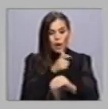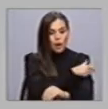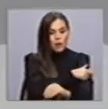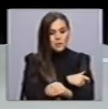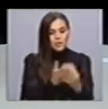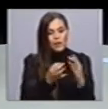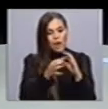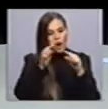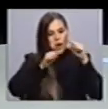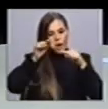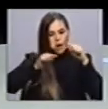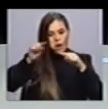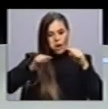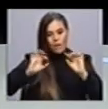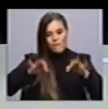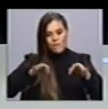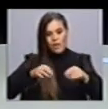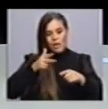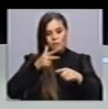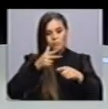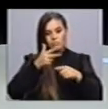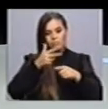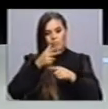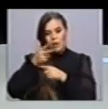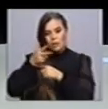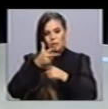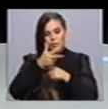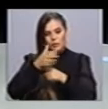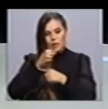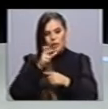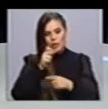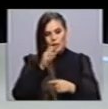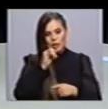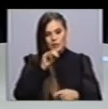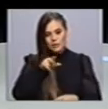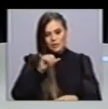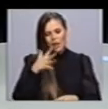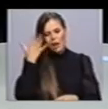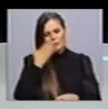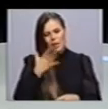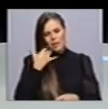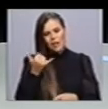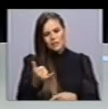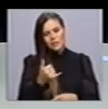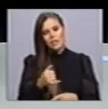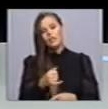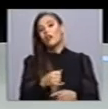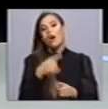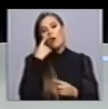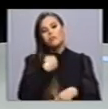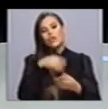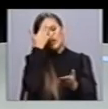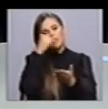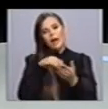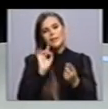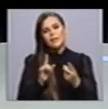termos pictóricos o fim da missão Cassini, e nós, nas próximas semanas, vamos falar também sobre o que é que a Cassini ainda nos deu também aqui na Terra,